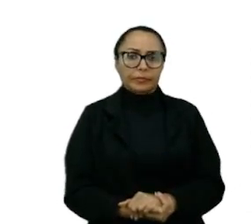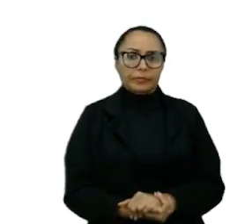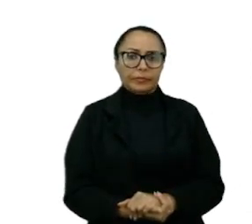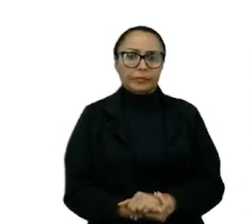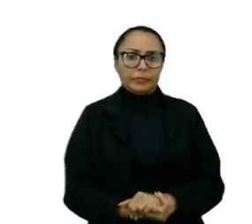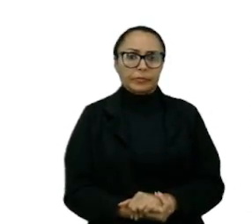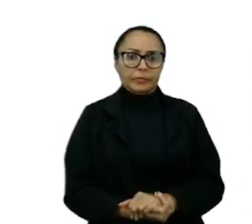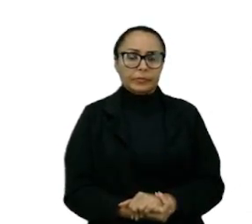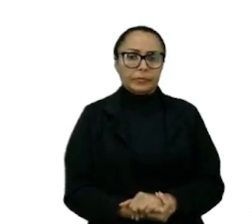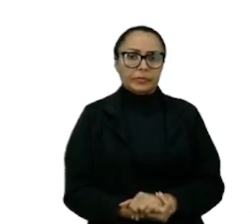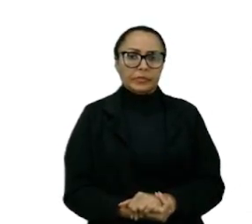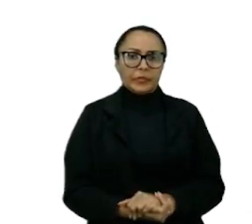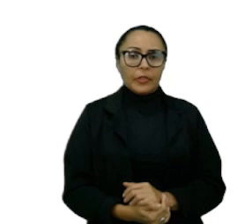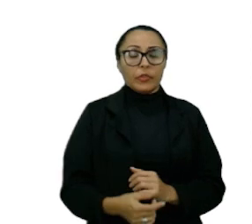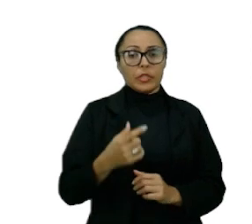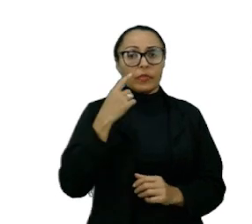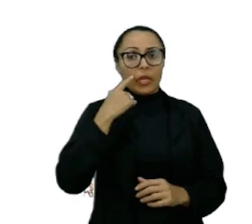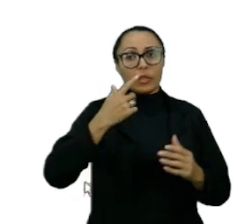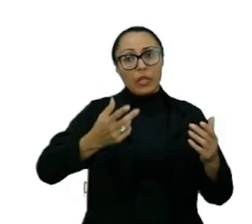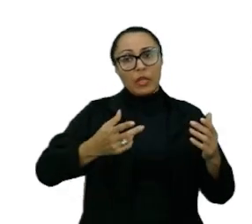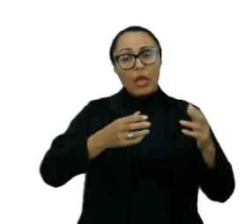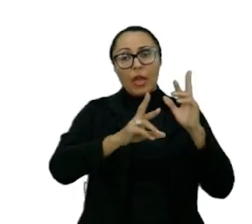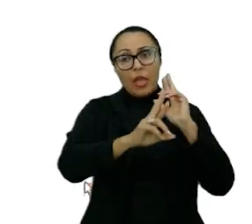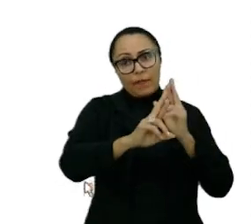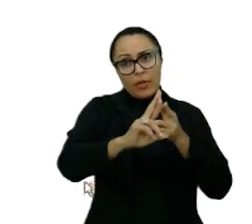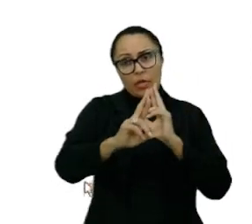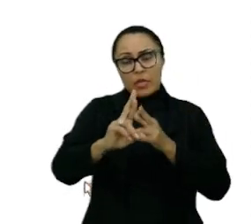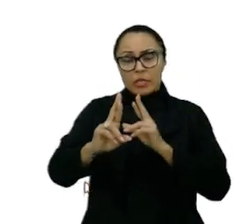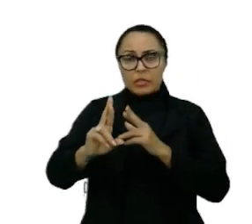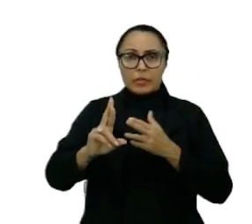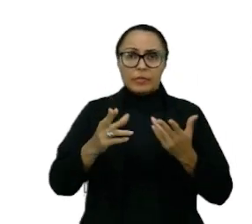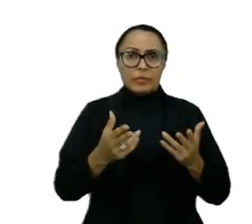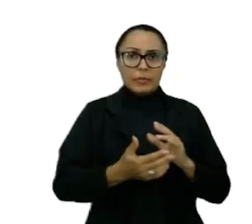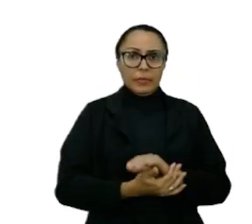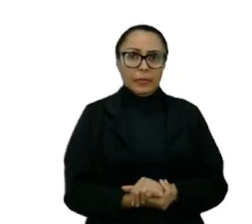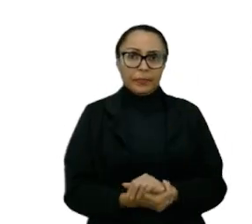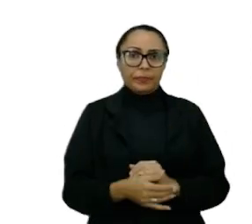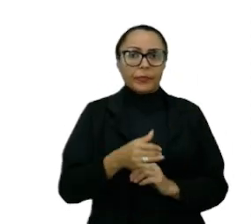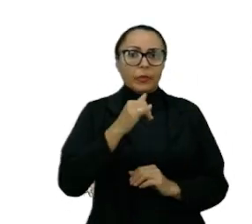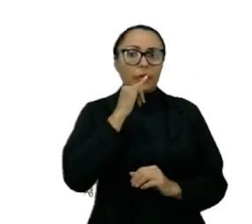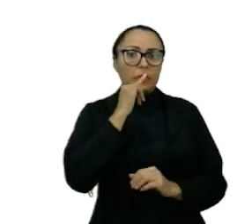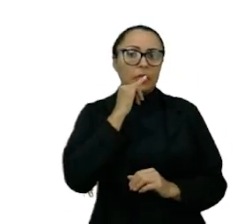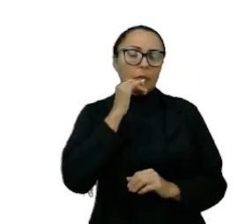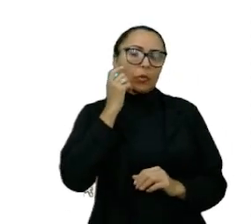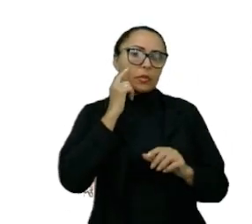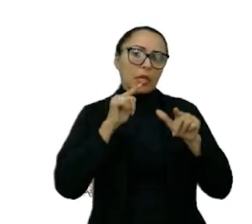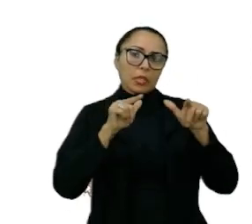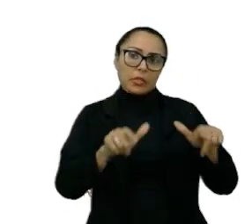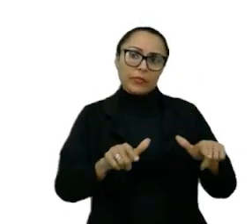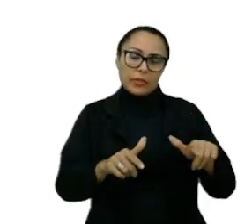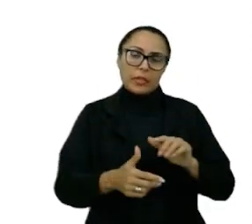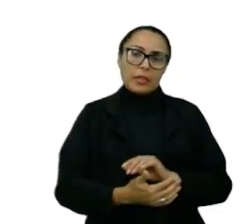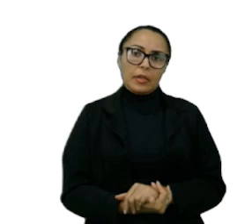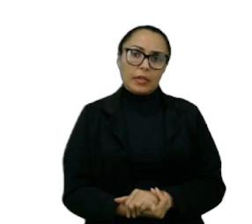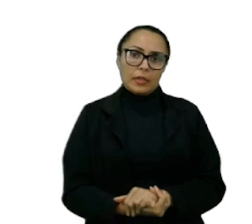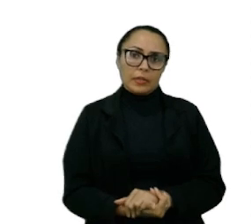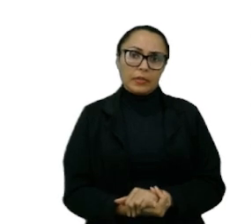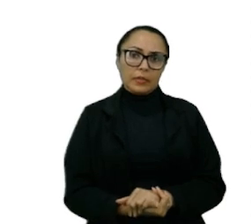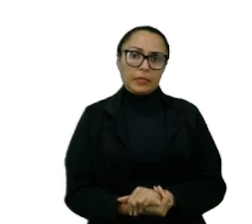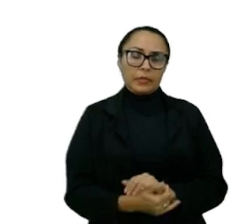vai ter aqui a norma de referência, nesse caso, do exemplo desse certificado, foi a